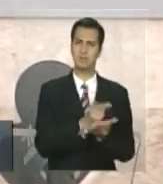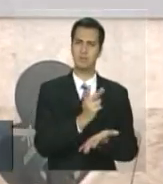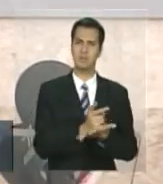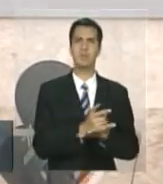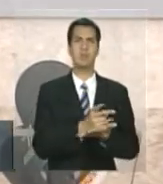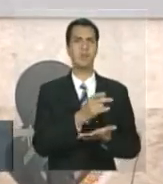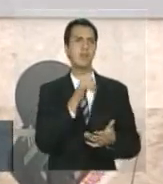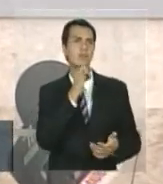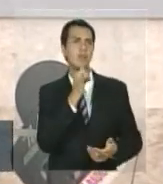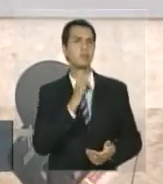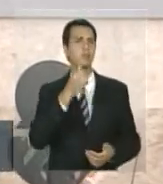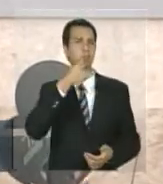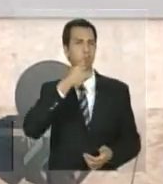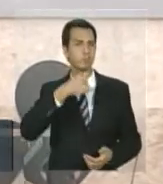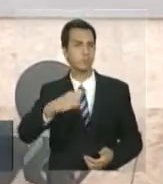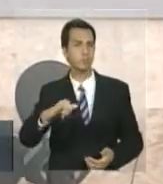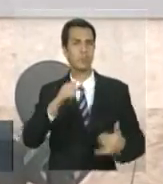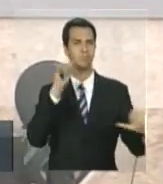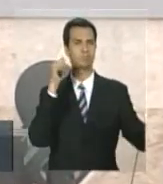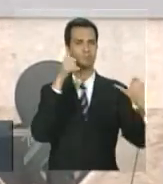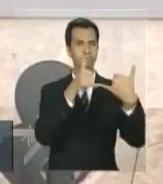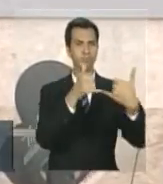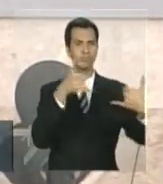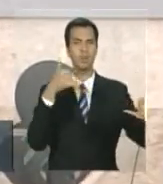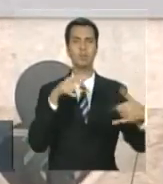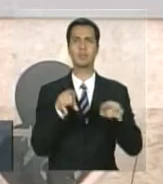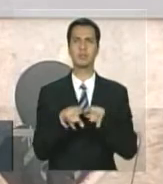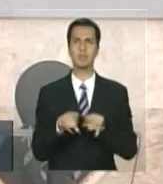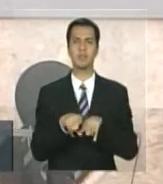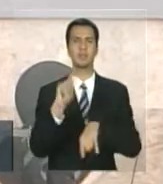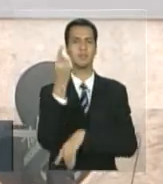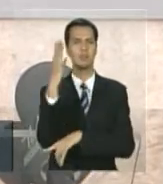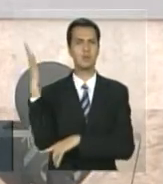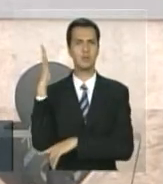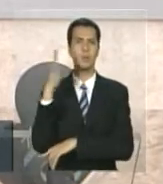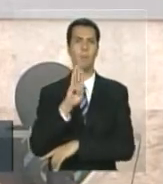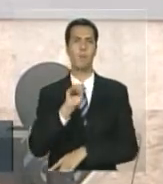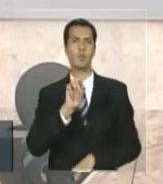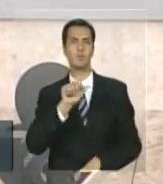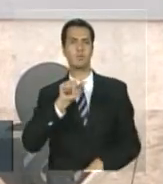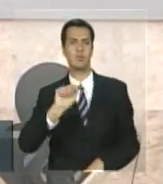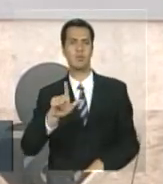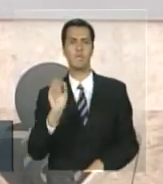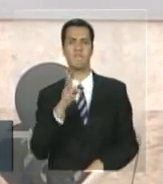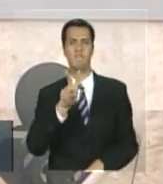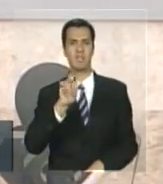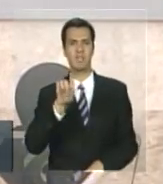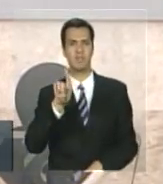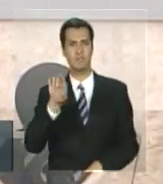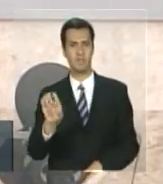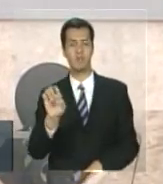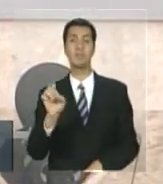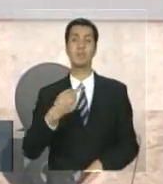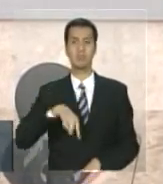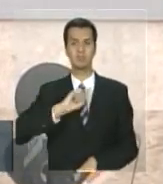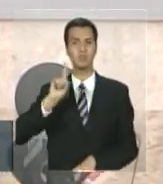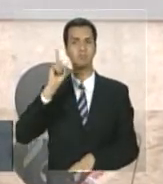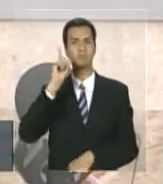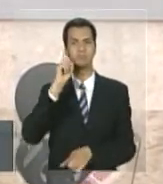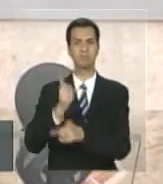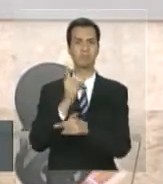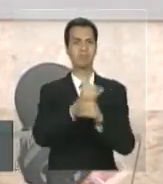famílias nas nossas ações do Bolsa Verde, nós também acabamos identificando famílias que estavam fora e precisam entrar.